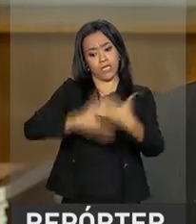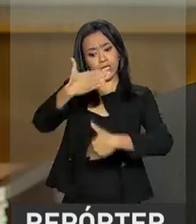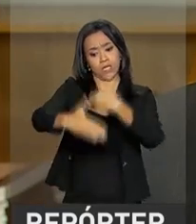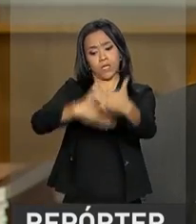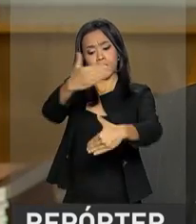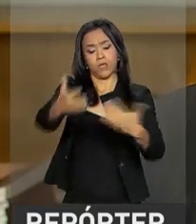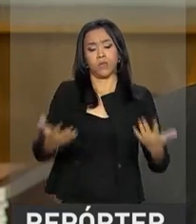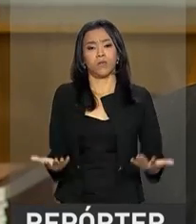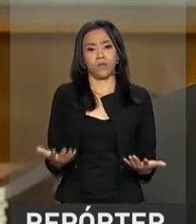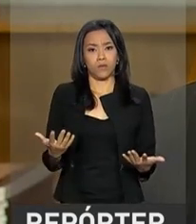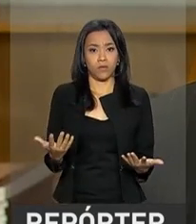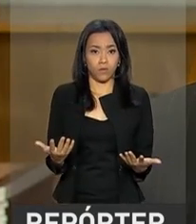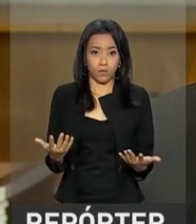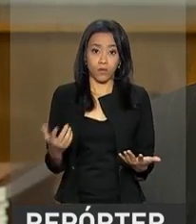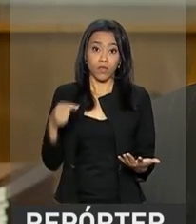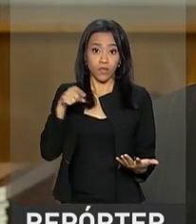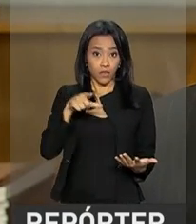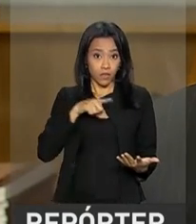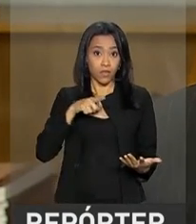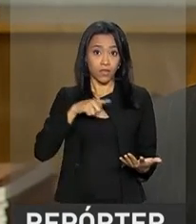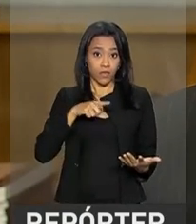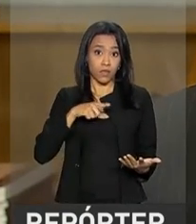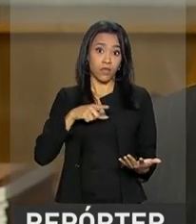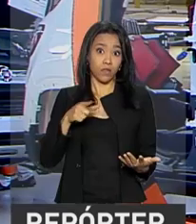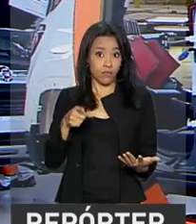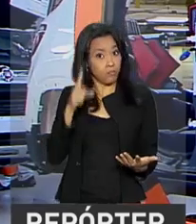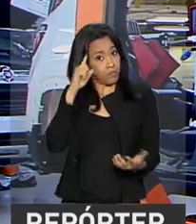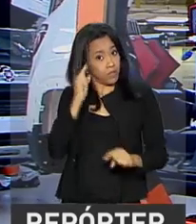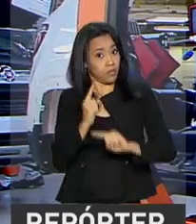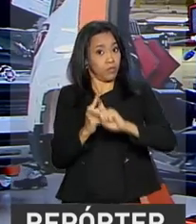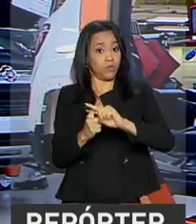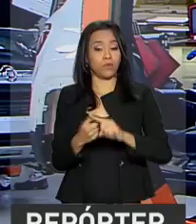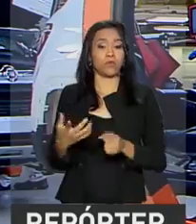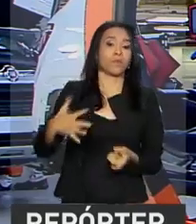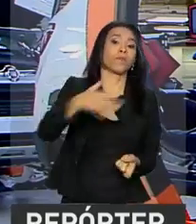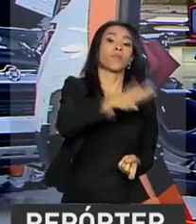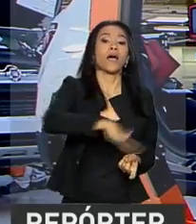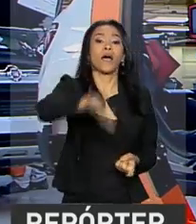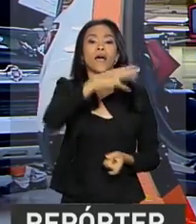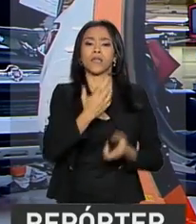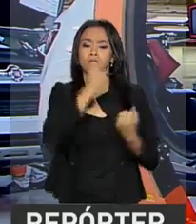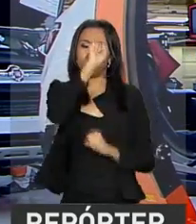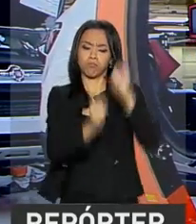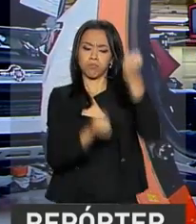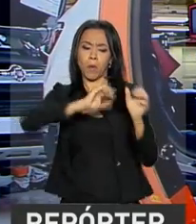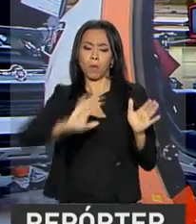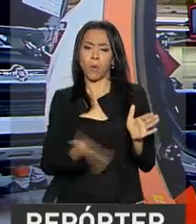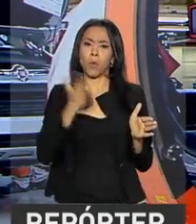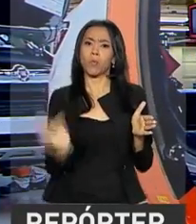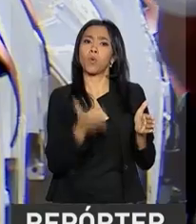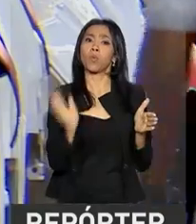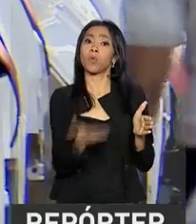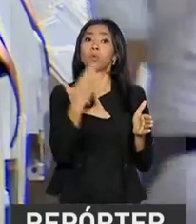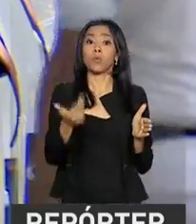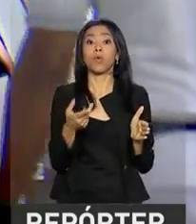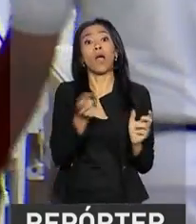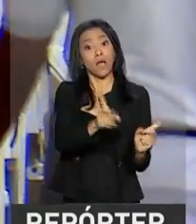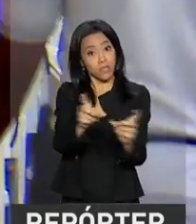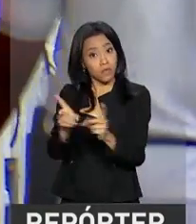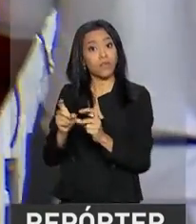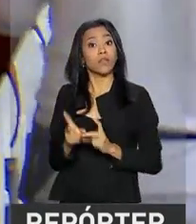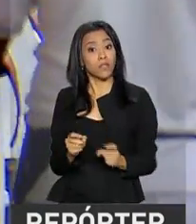ou seja, ele tem um olhar para o futuro com otimismo. A produção acompanhou o crescimento das vendas nas